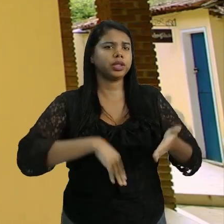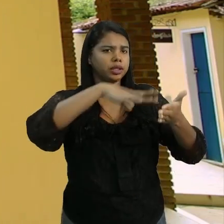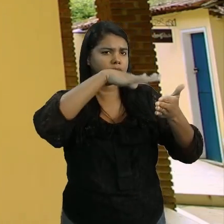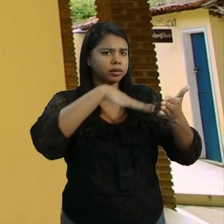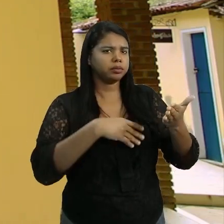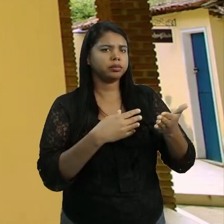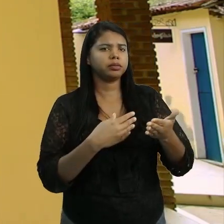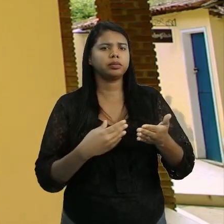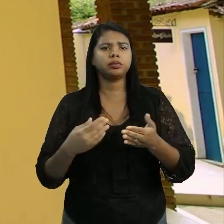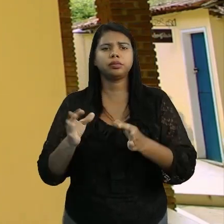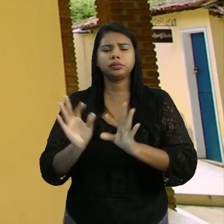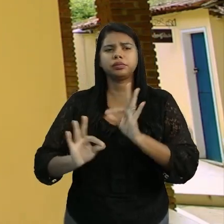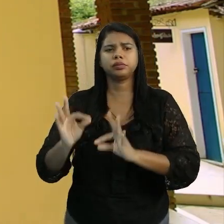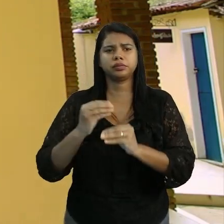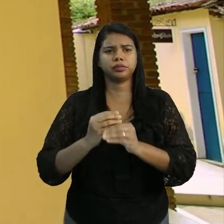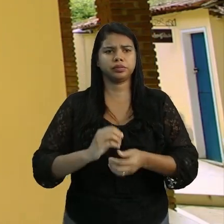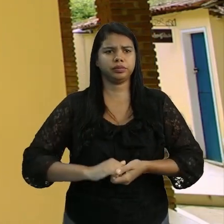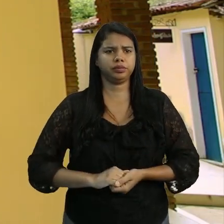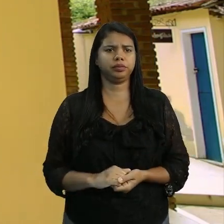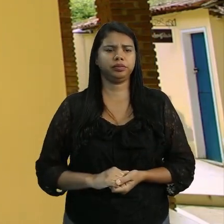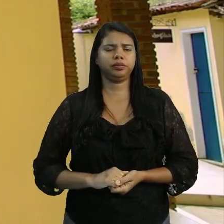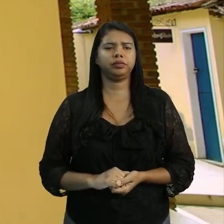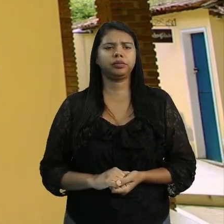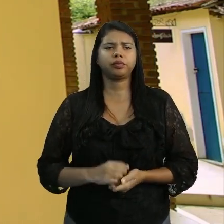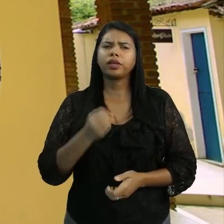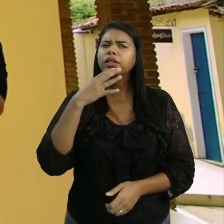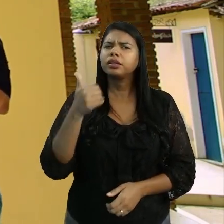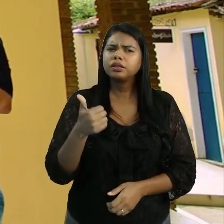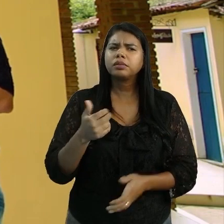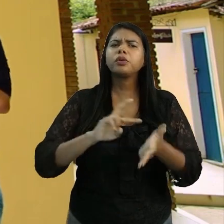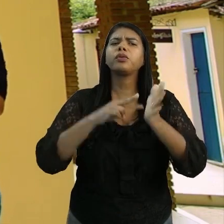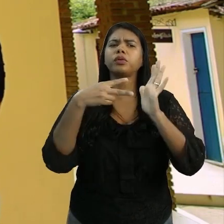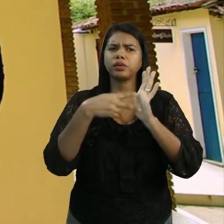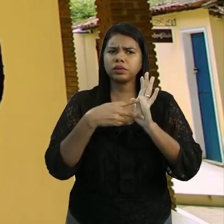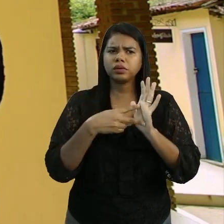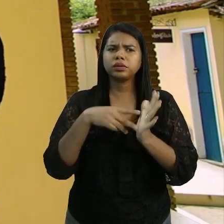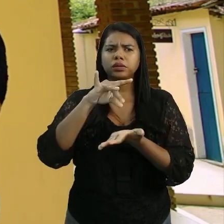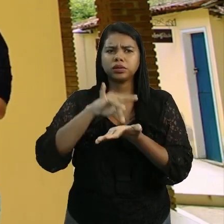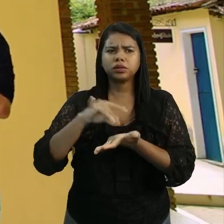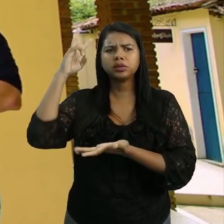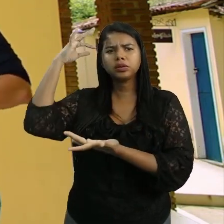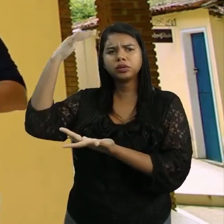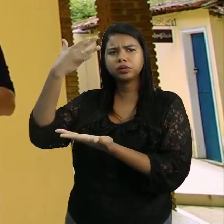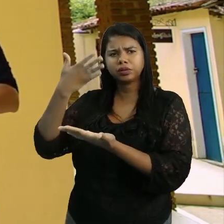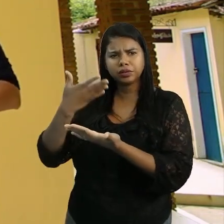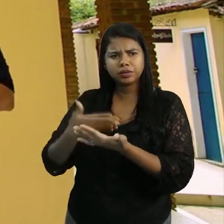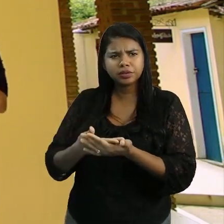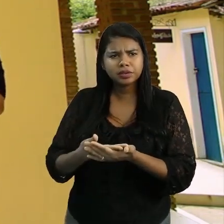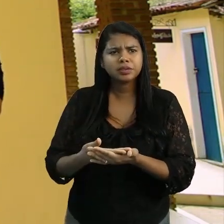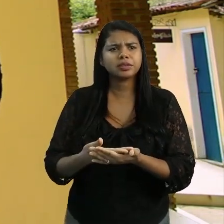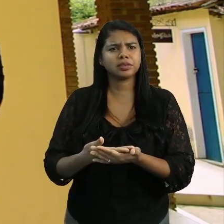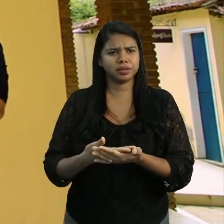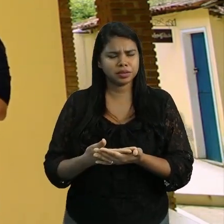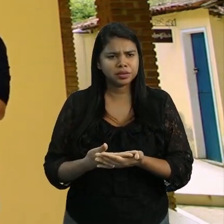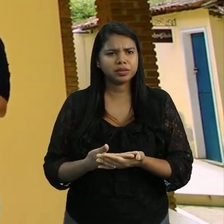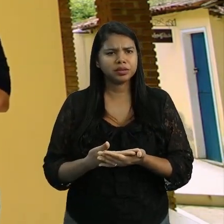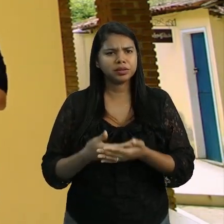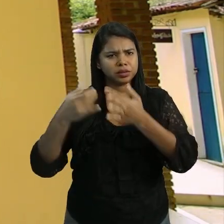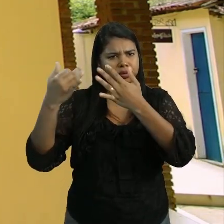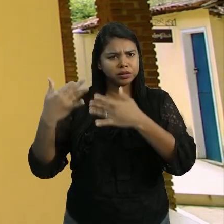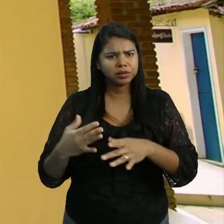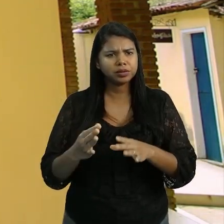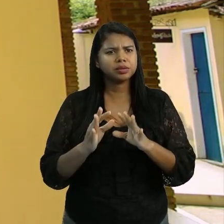muito bonito essa parte, porque elas não conheceram o pai e como uma oferenda ao pai, passaram a revitalizar, a restaurar